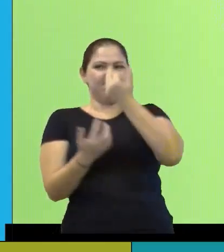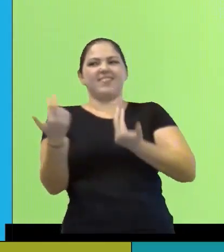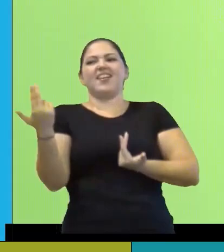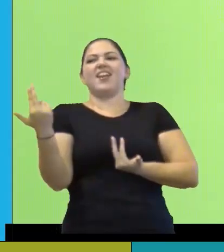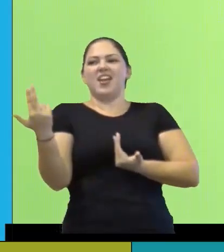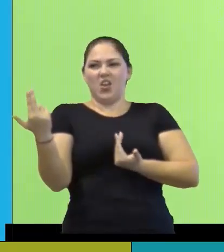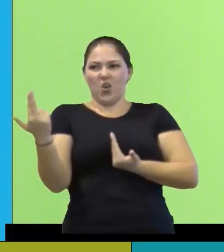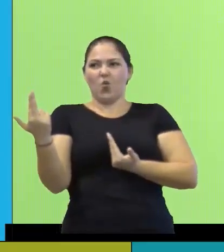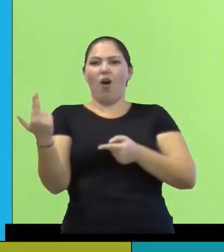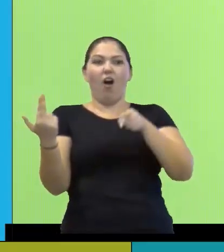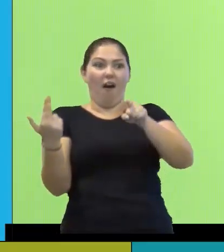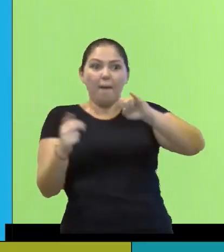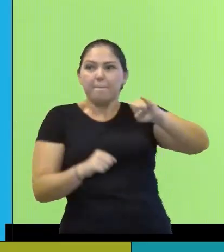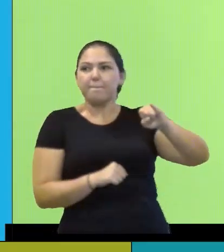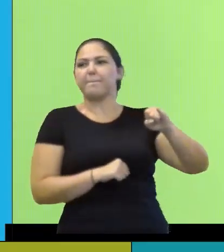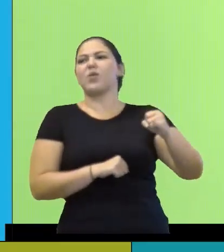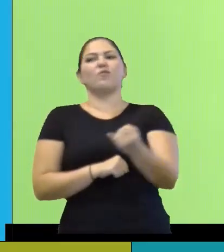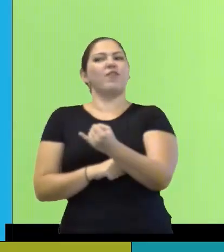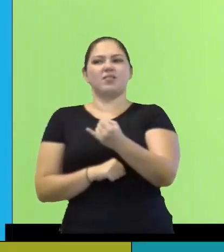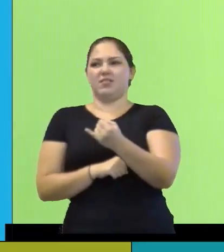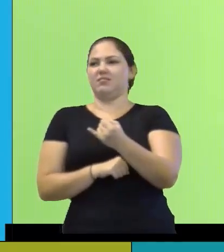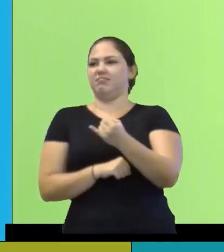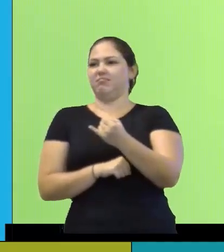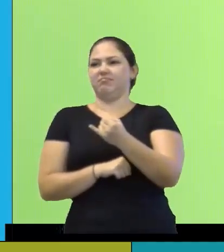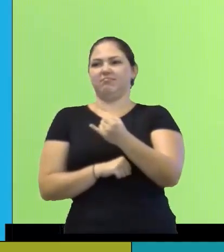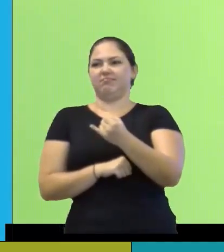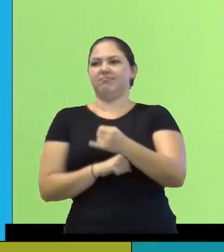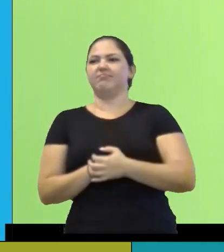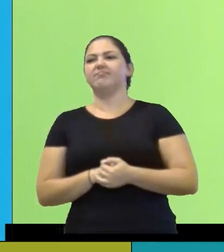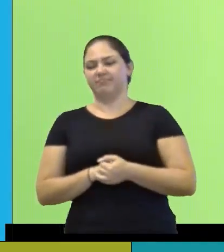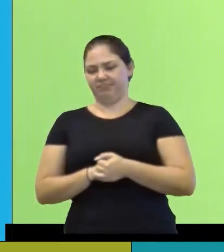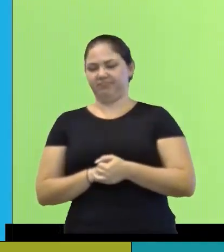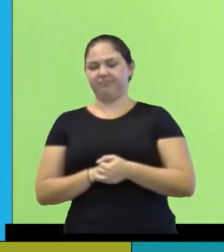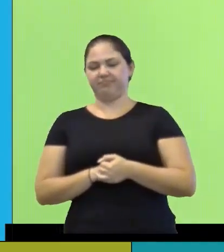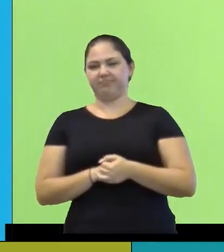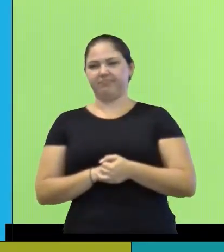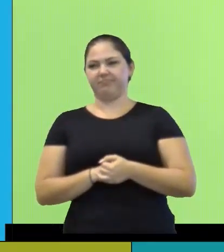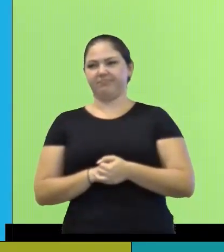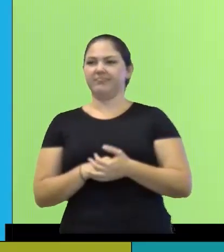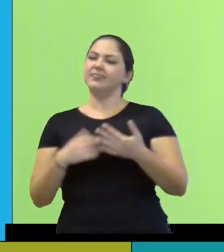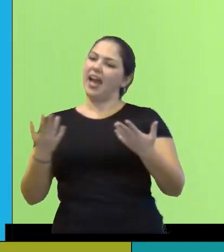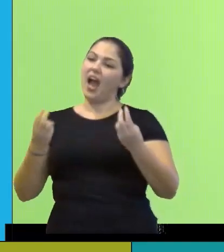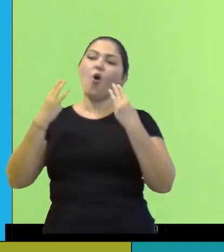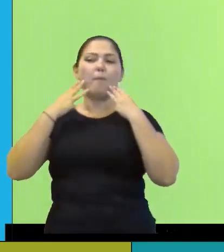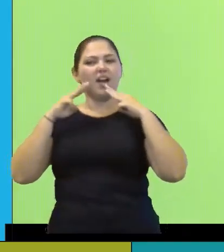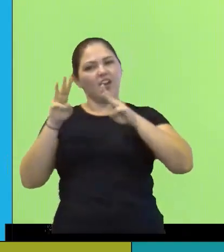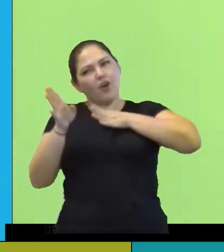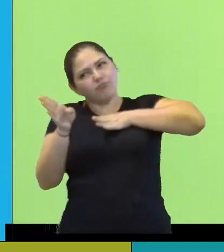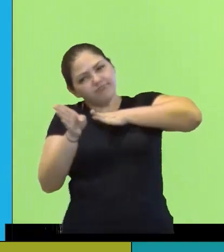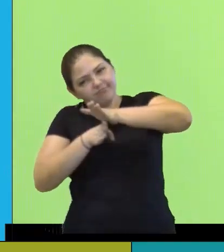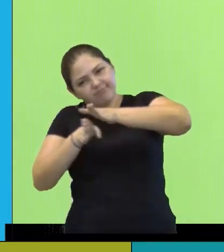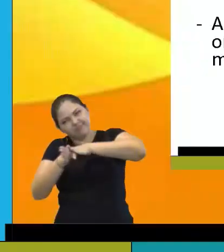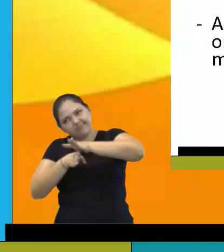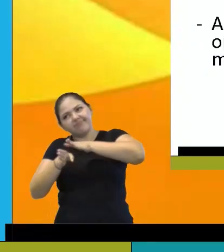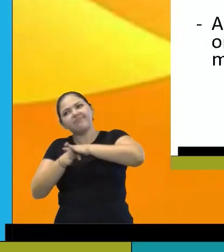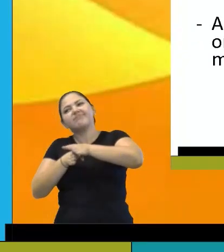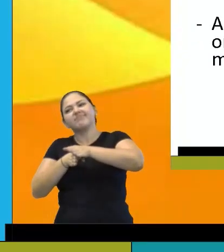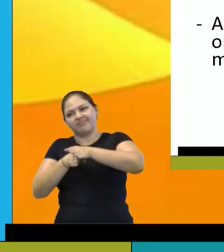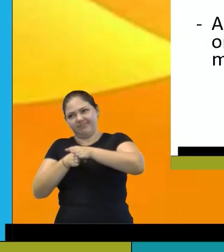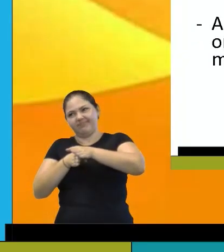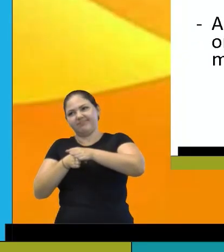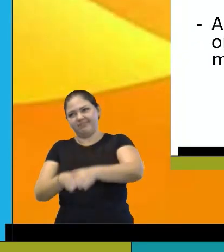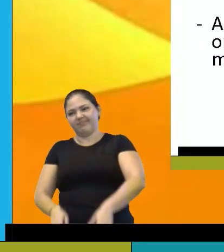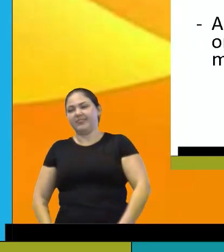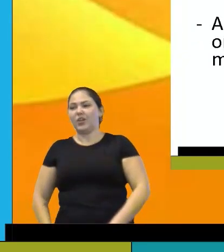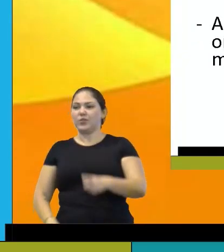e a aproveitá-la com o máximo de suas forças. É isso que Maquiavel vai dizer. Então, Maquiavel ele traz esses